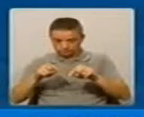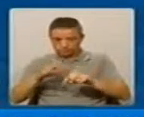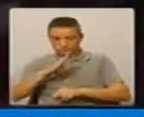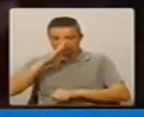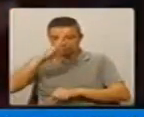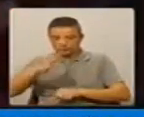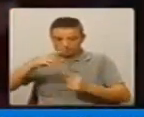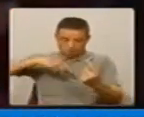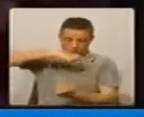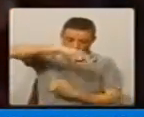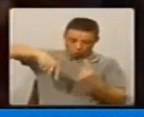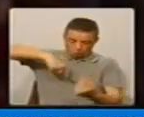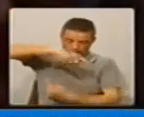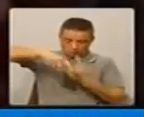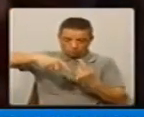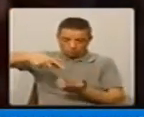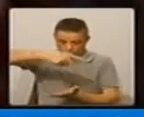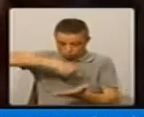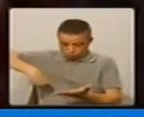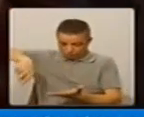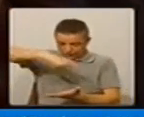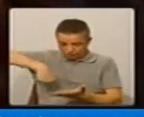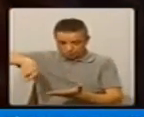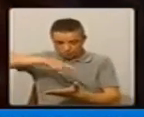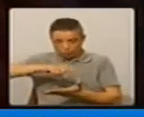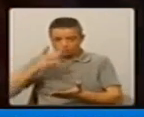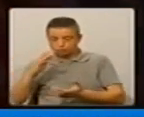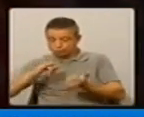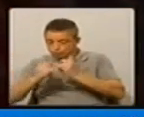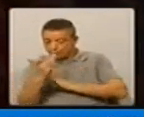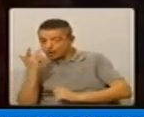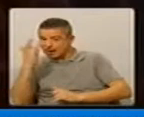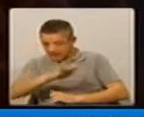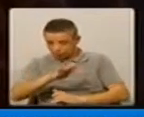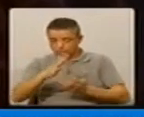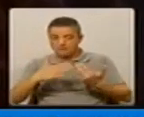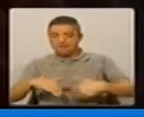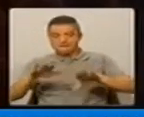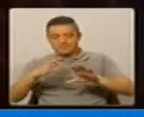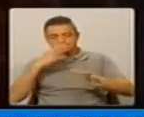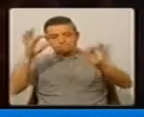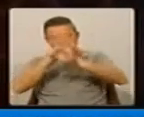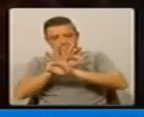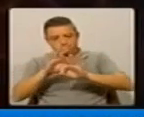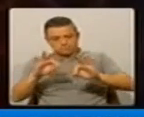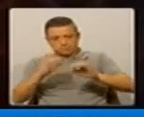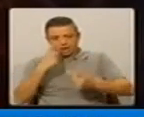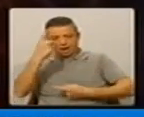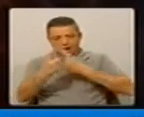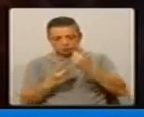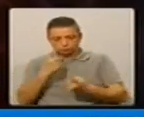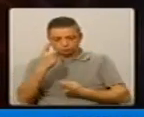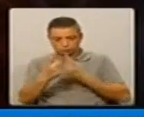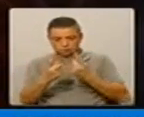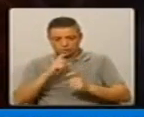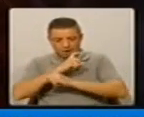da rotação deste disco nos quasares que os astrónomos encontraram um alinhamento quase perfeito entre alguns desses quasares. Eu